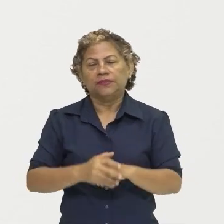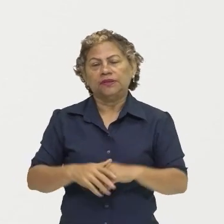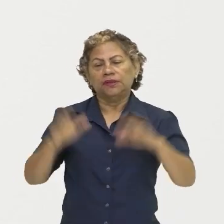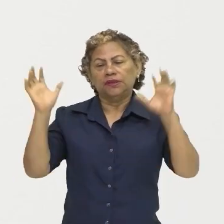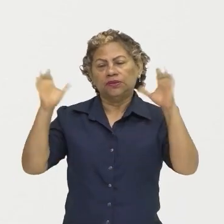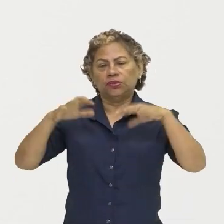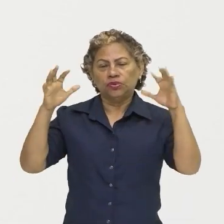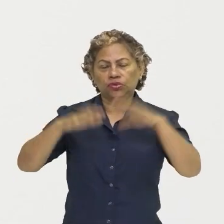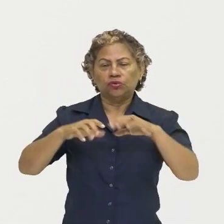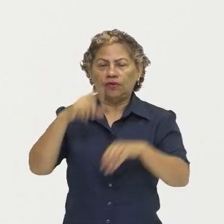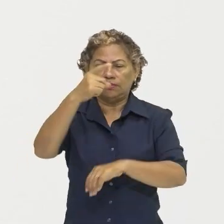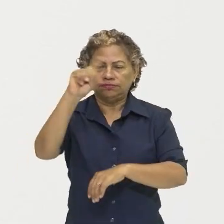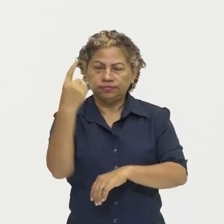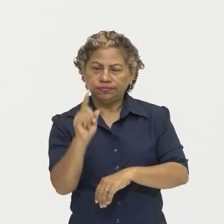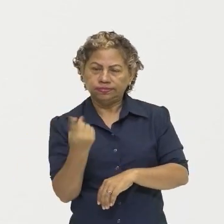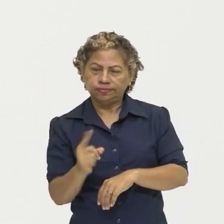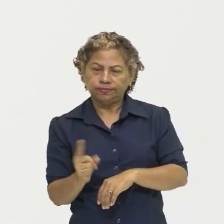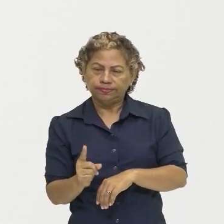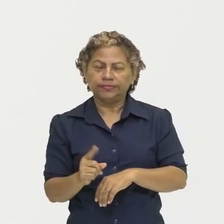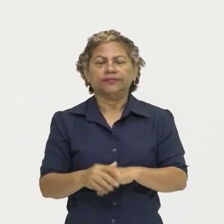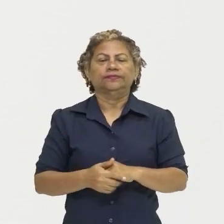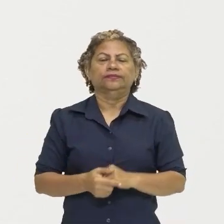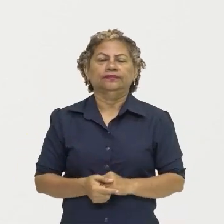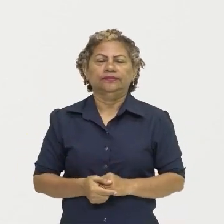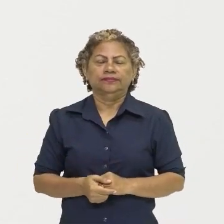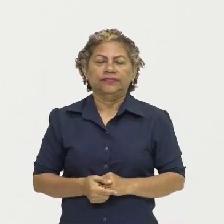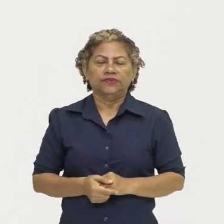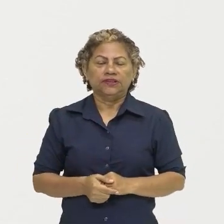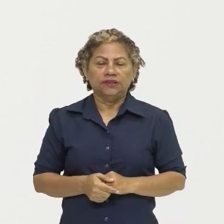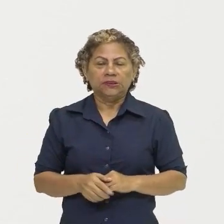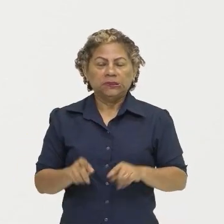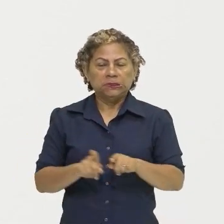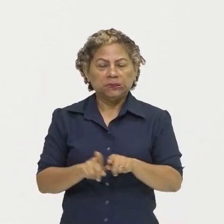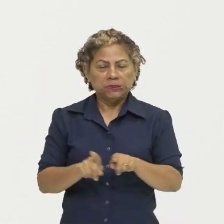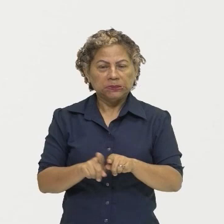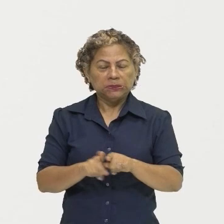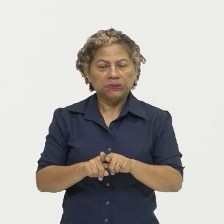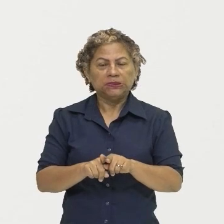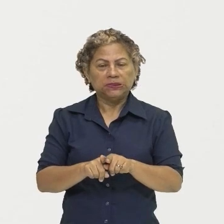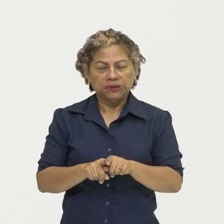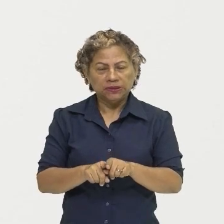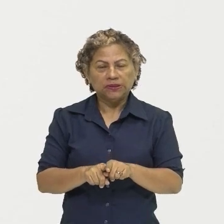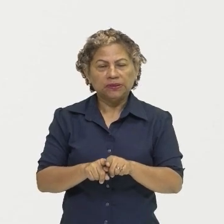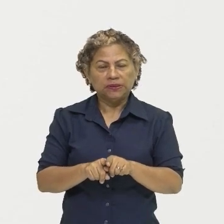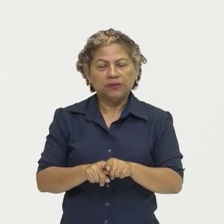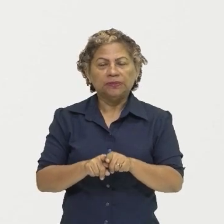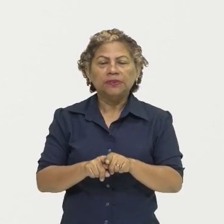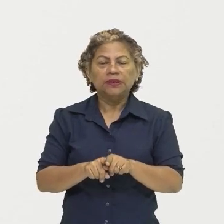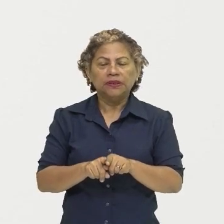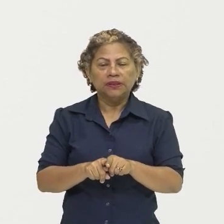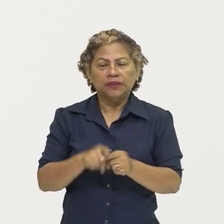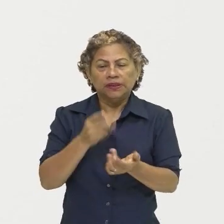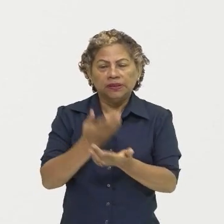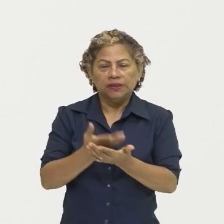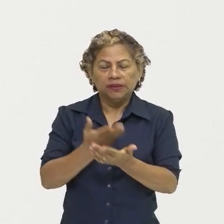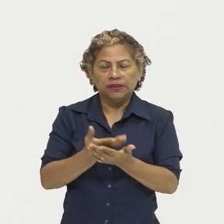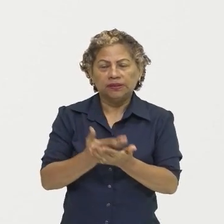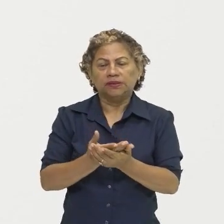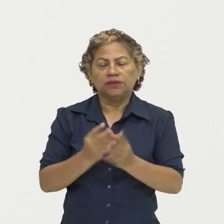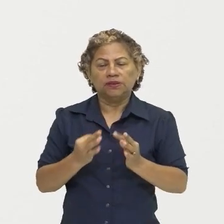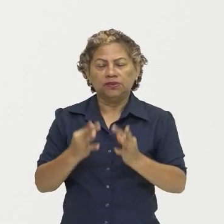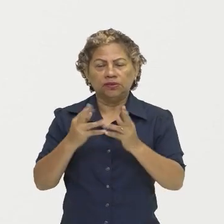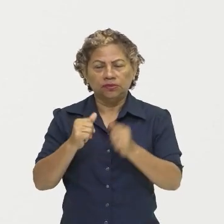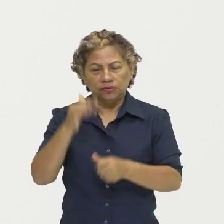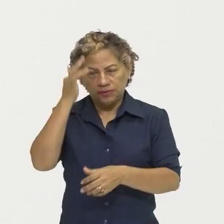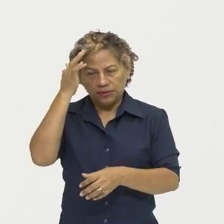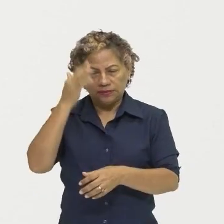natureza, chuva, raios, relâmpagos e trovões representam aí os fenômenos